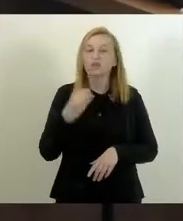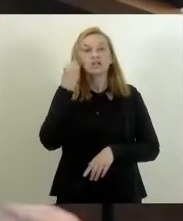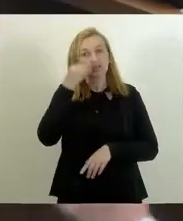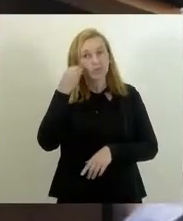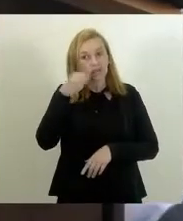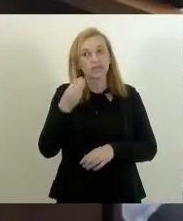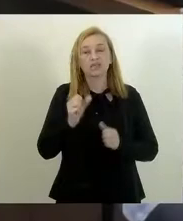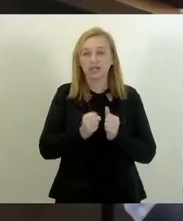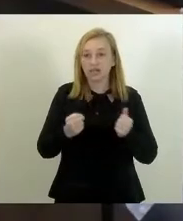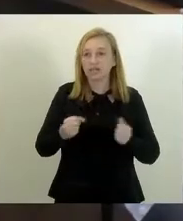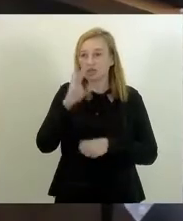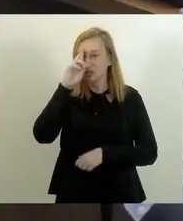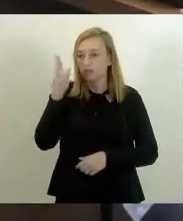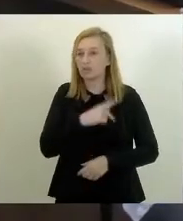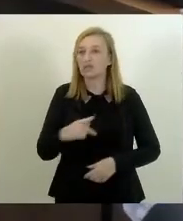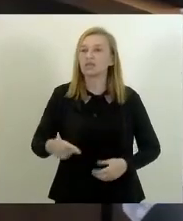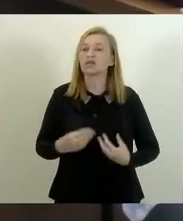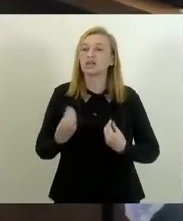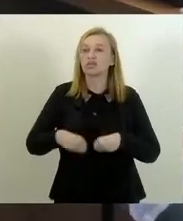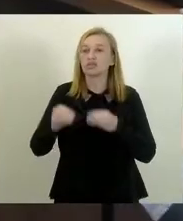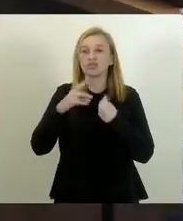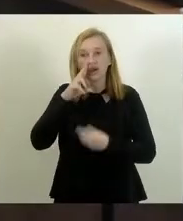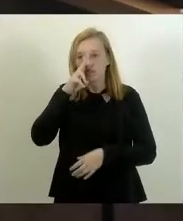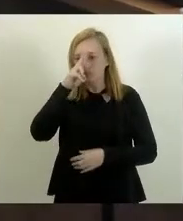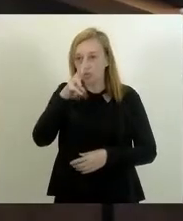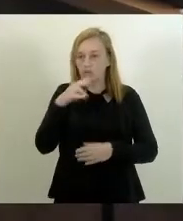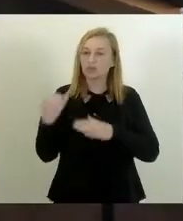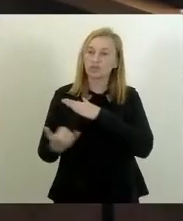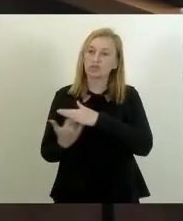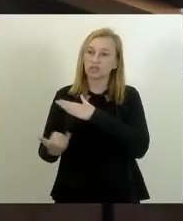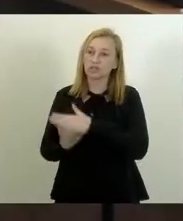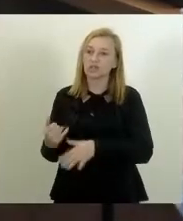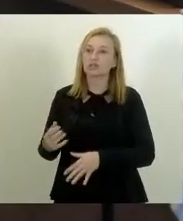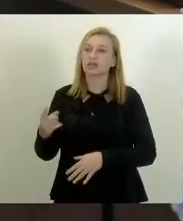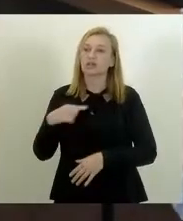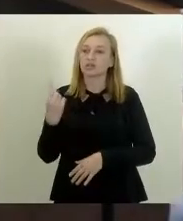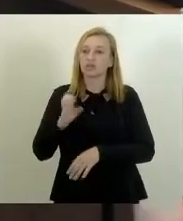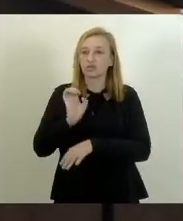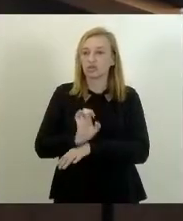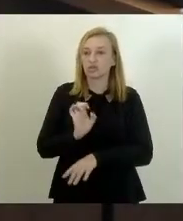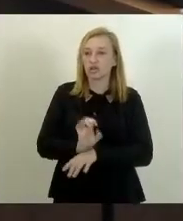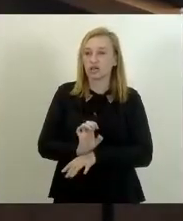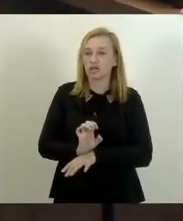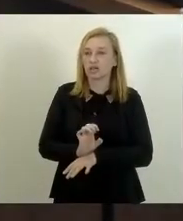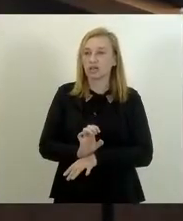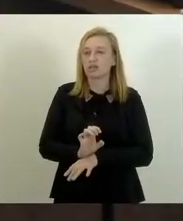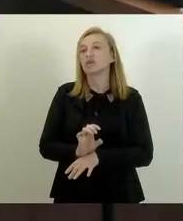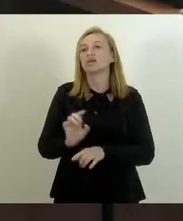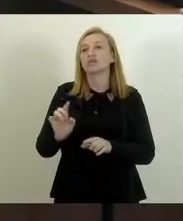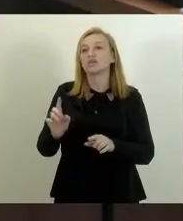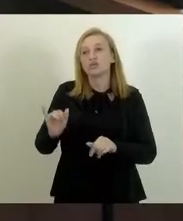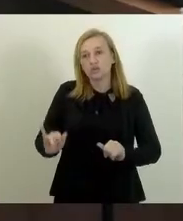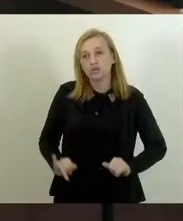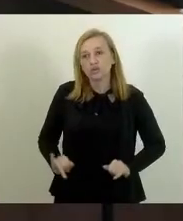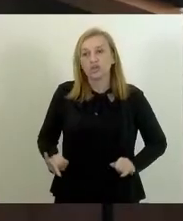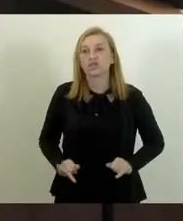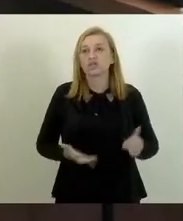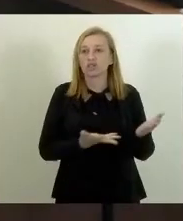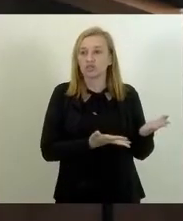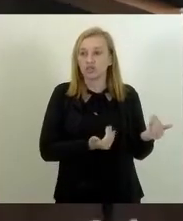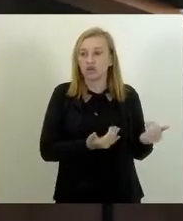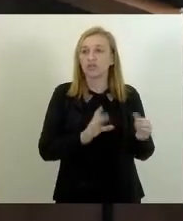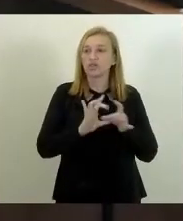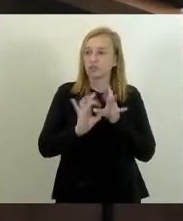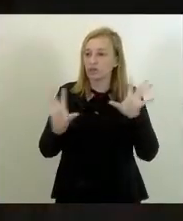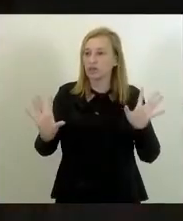experiência, presidente, que fortalece as instituições do nosso Estado e a nossa tão atacada e jovem